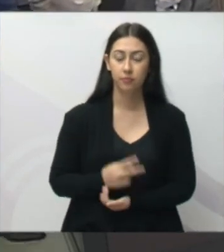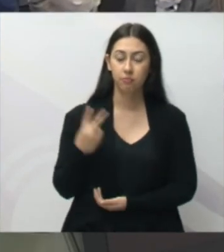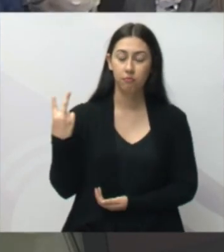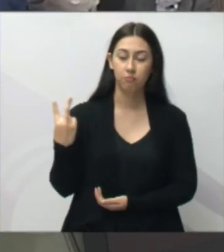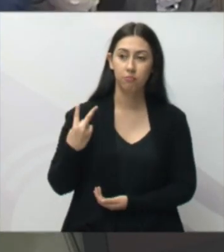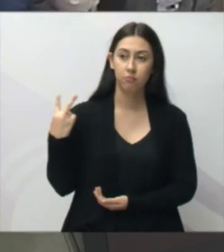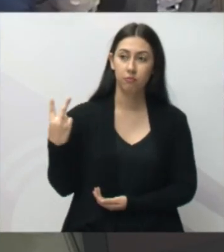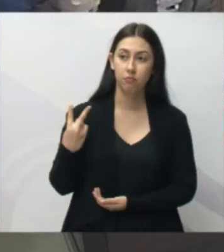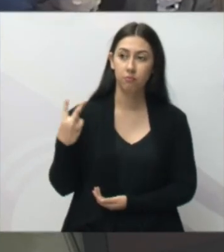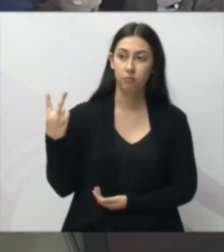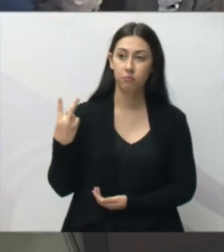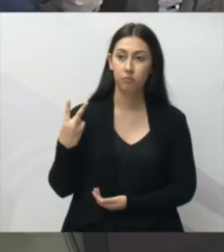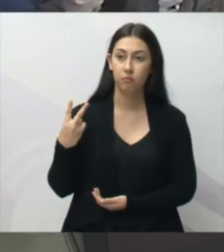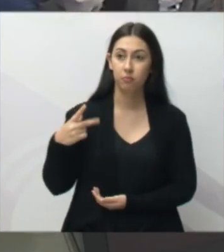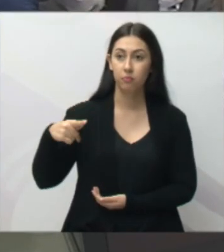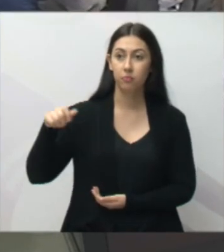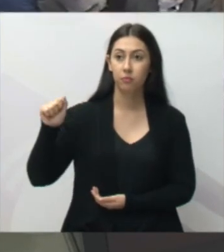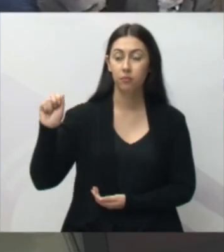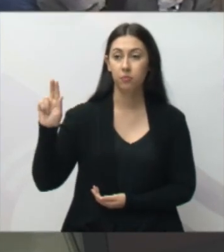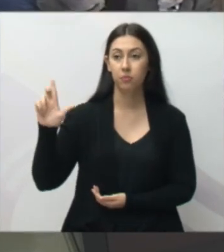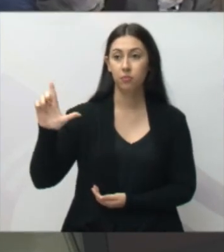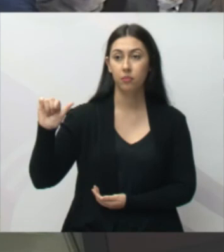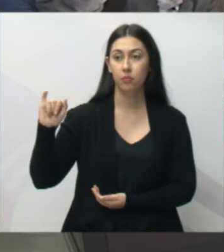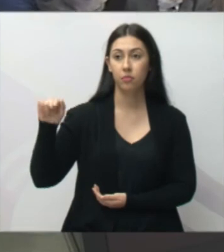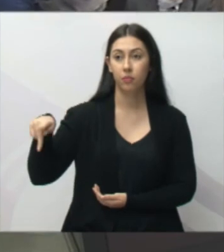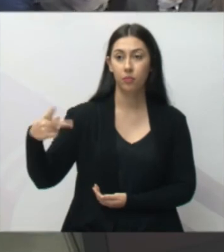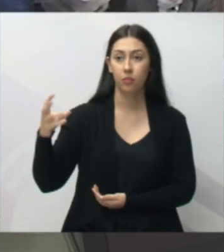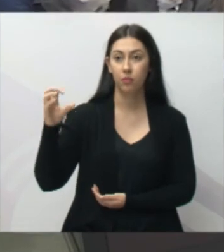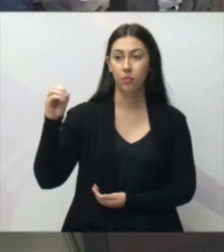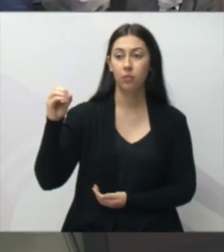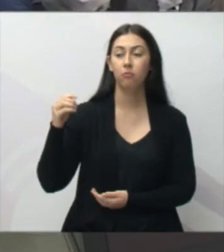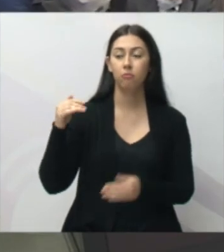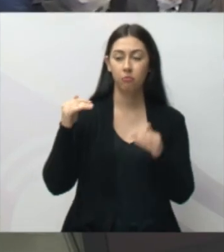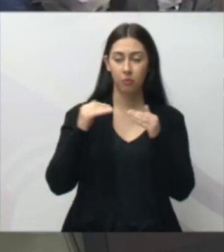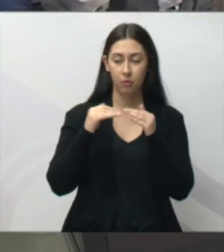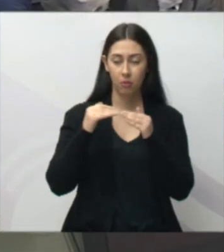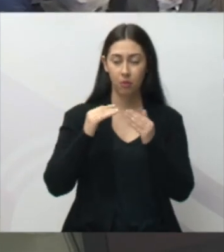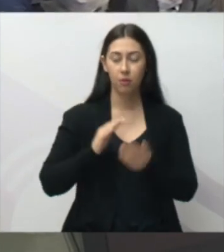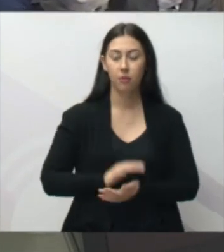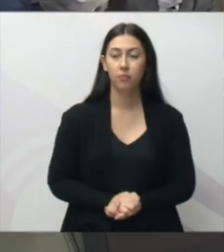Como vota o vereador Paulinho do Esporte? Favorável.